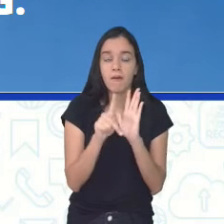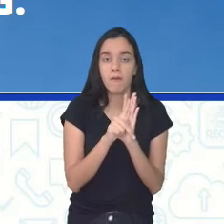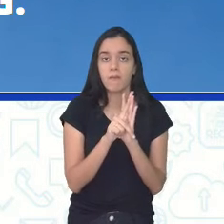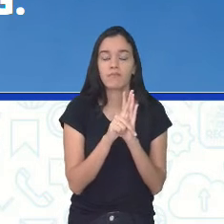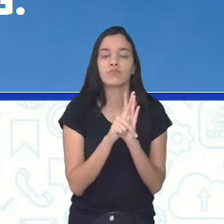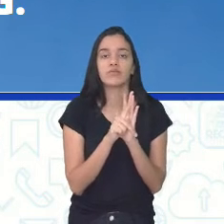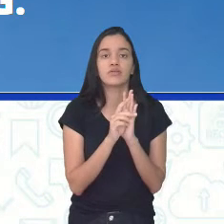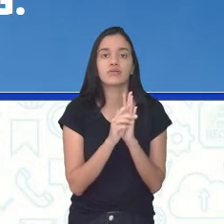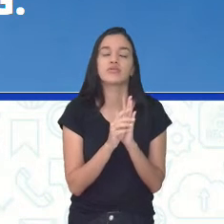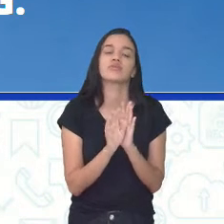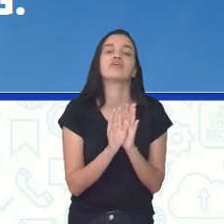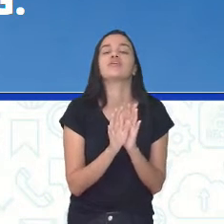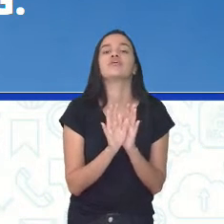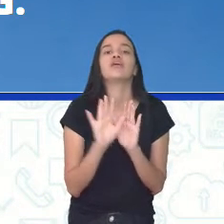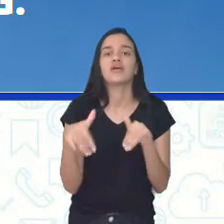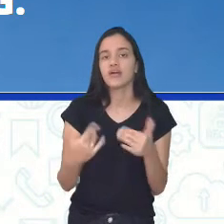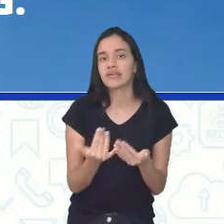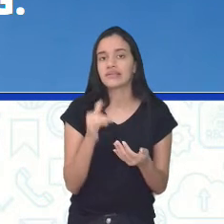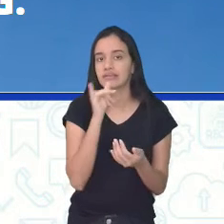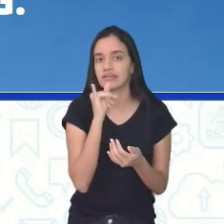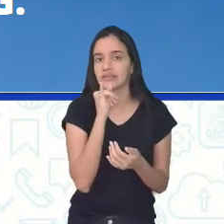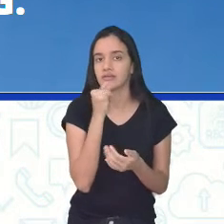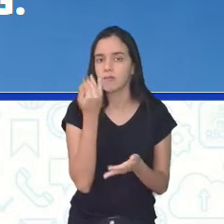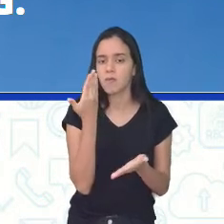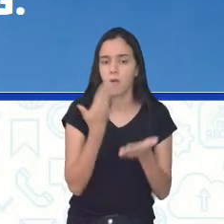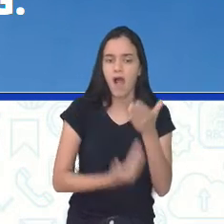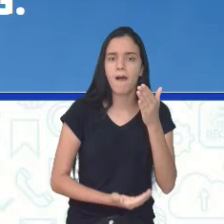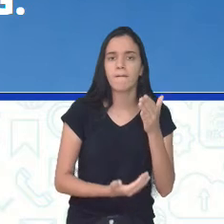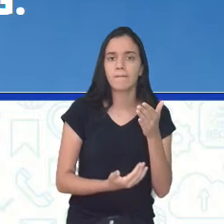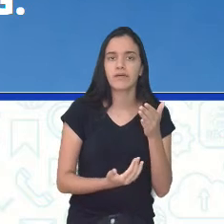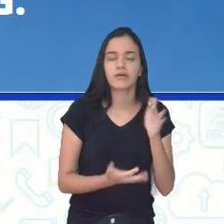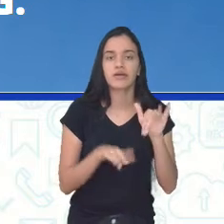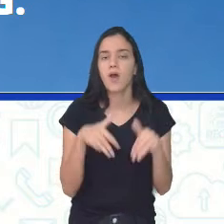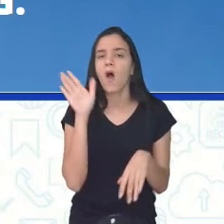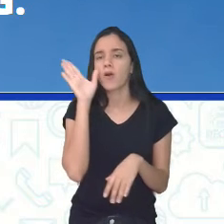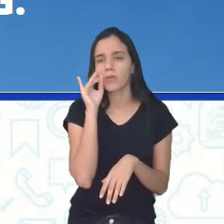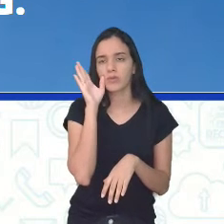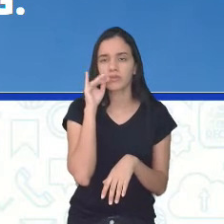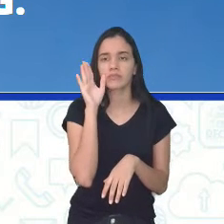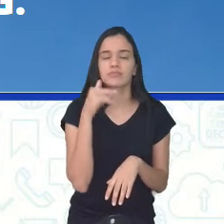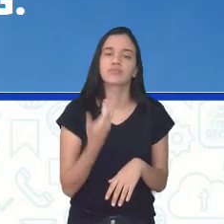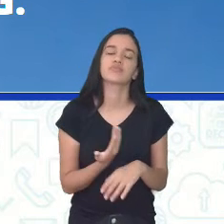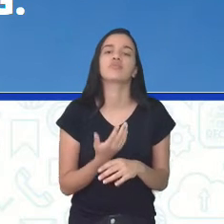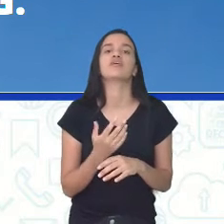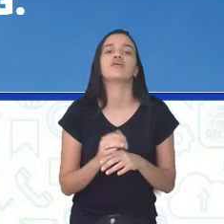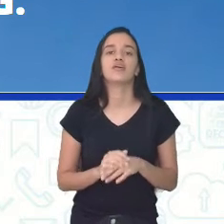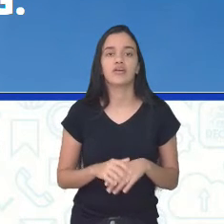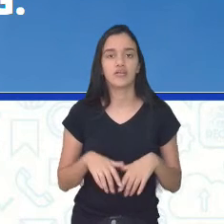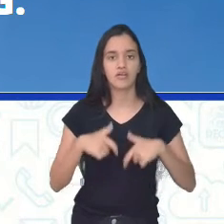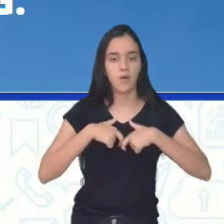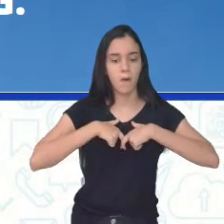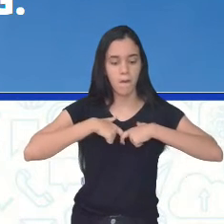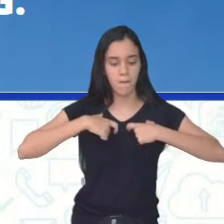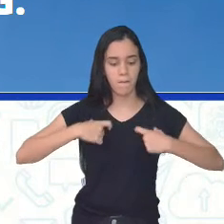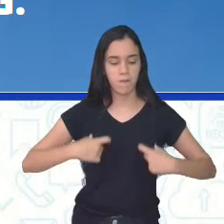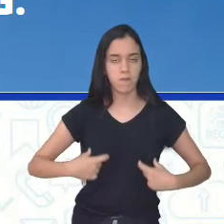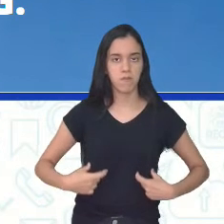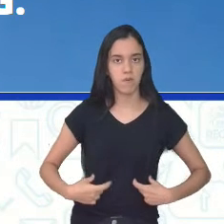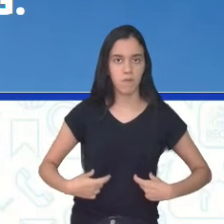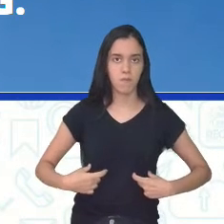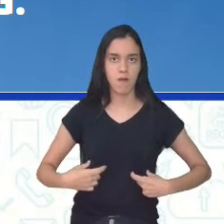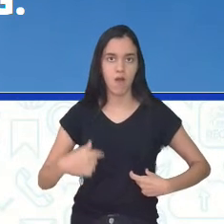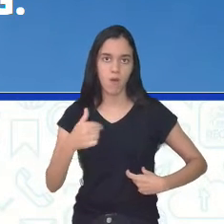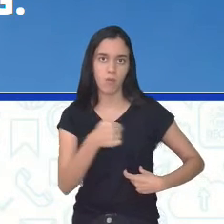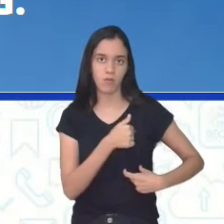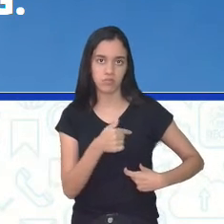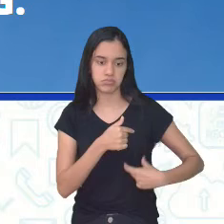recuperar parte perdida, parte lesionada. Então, essa seria uma curiosidade. A outra é que o seu pulmão esquerdo, o meu